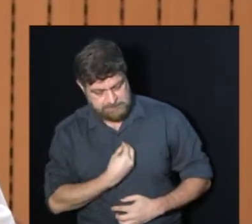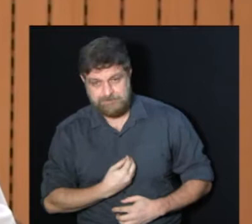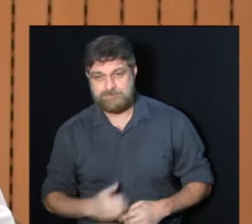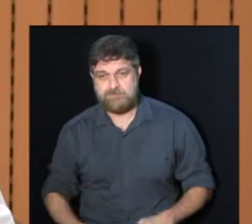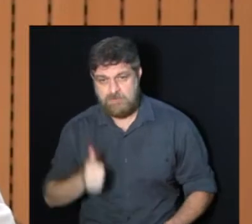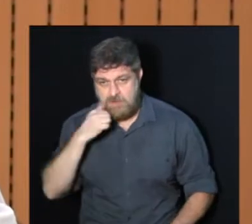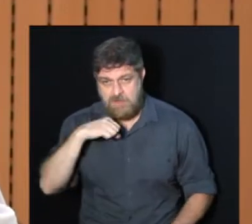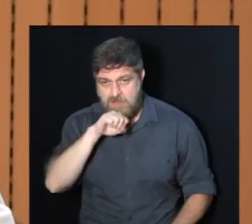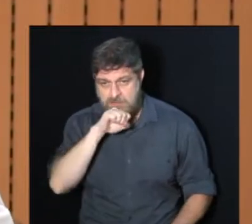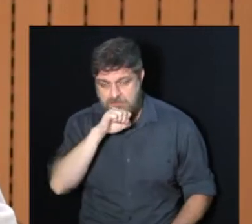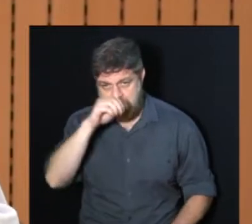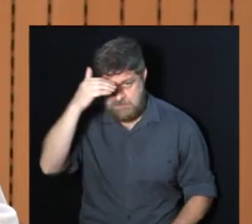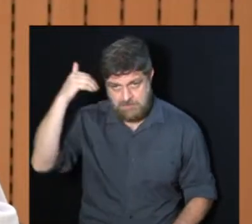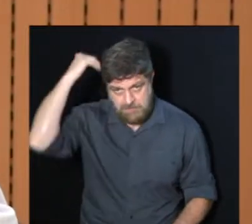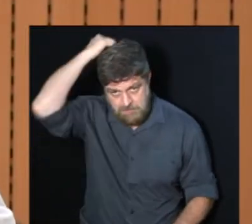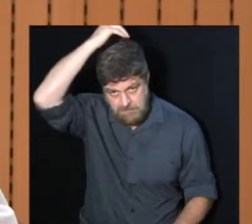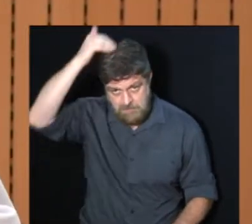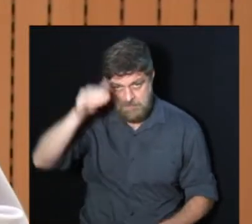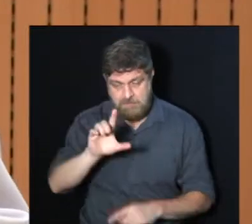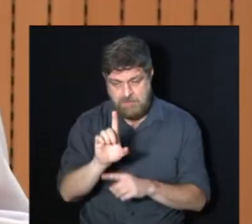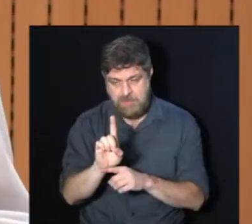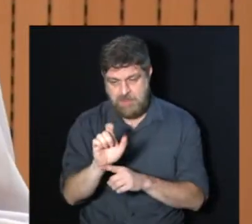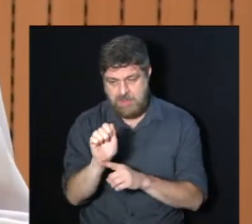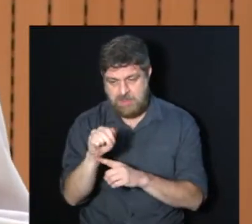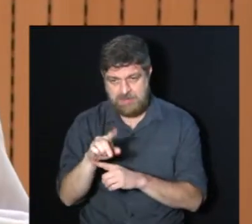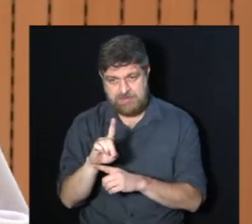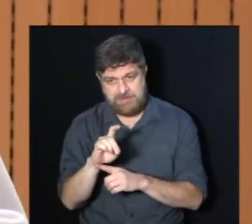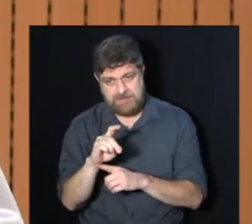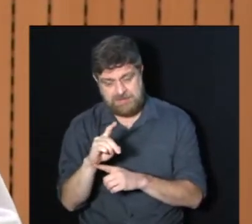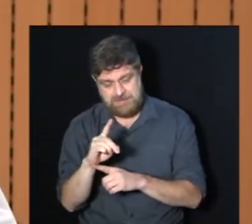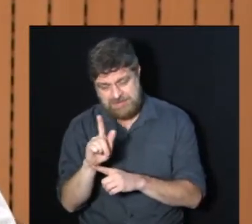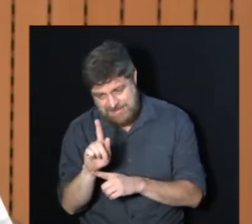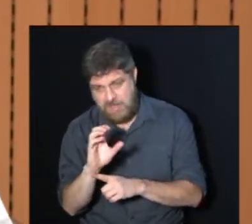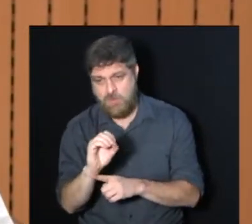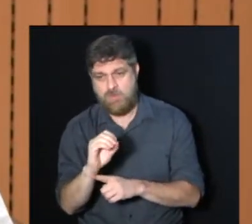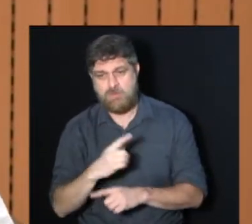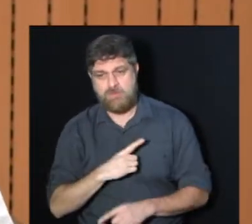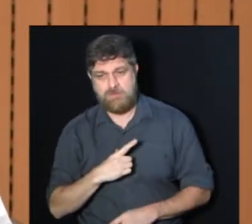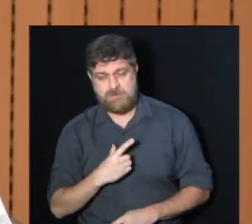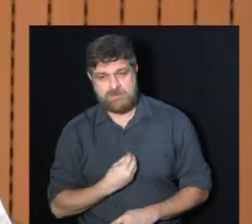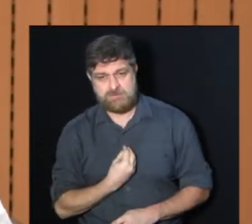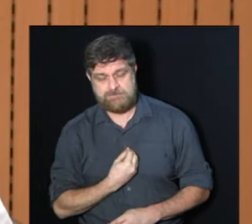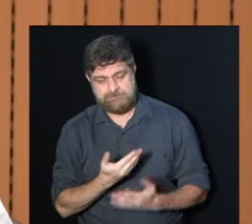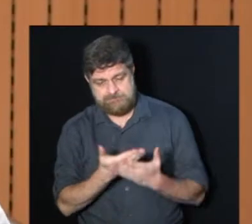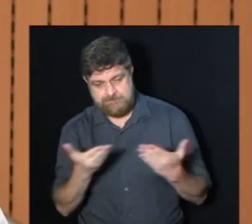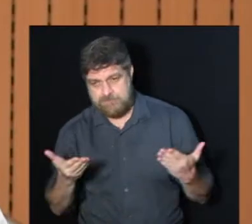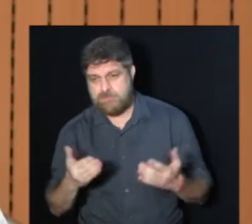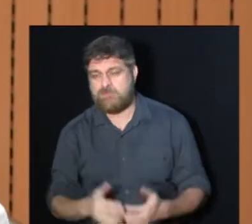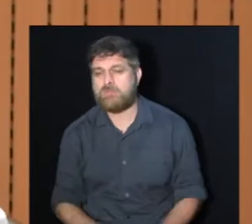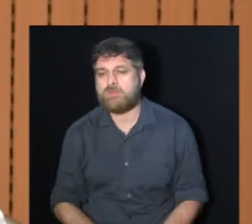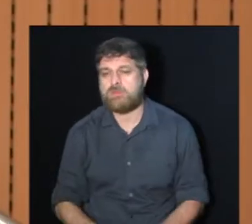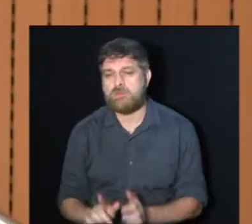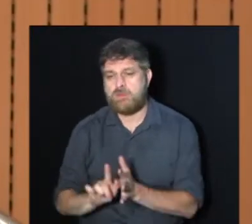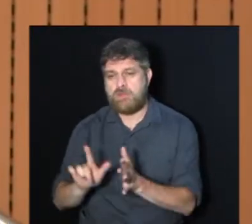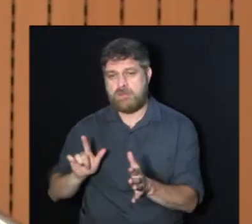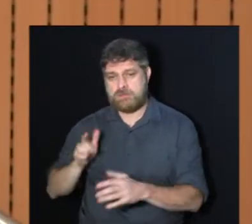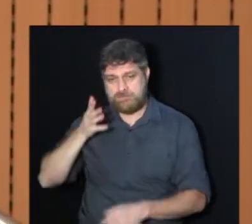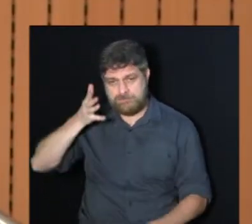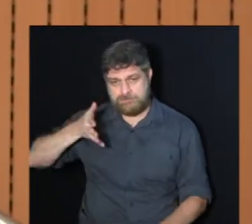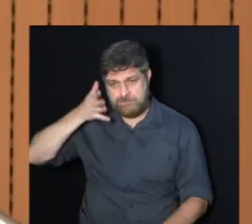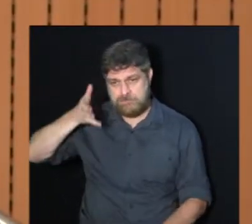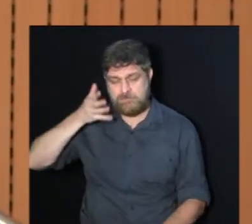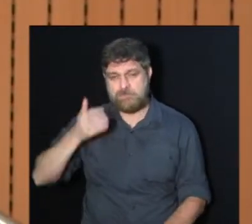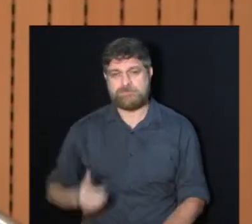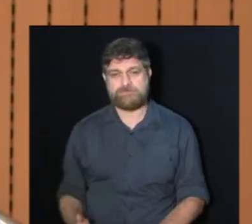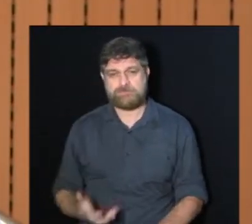e a mestra Yatashira Luciana Bragil, sacerdotisa de Umbanda. Antes de passar a palavra para elas, eu gostaria